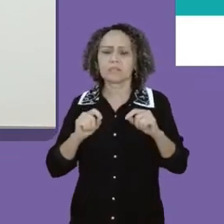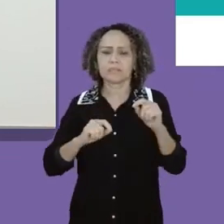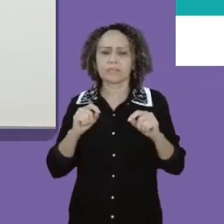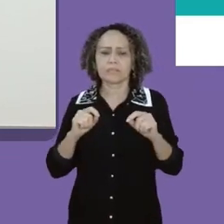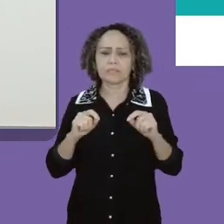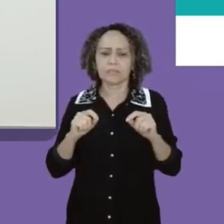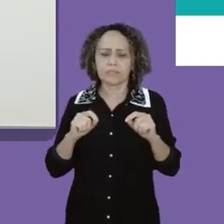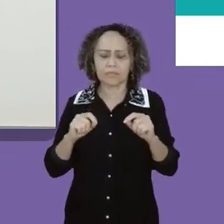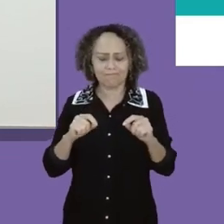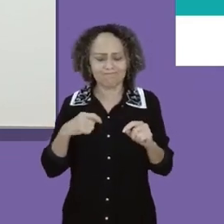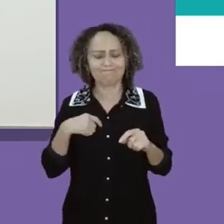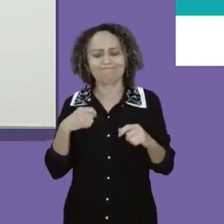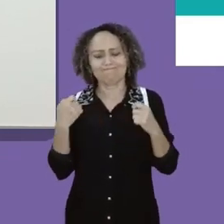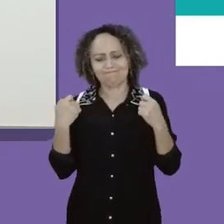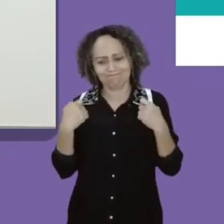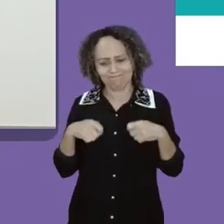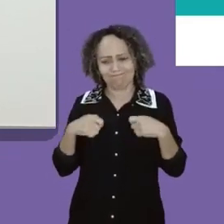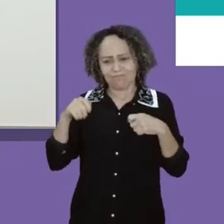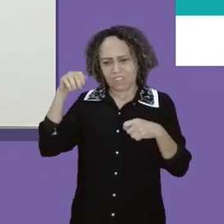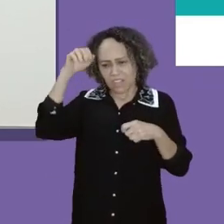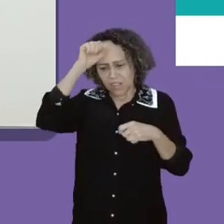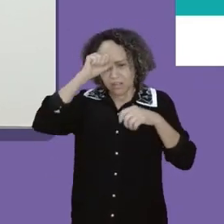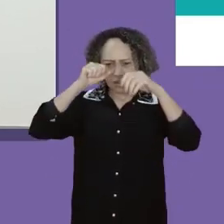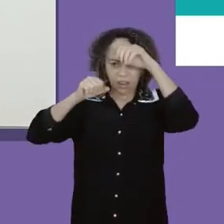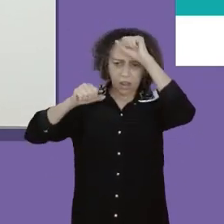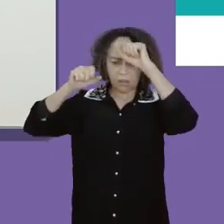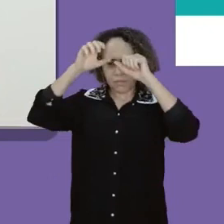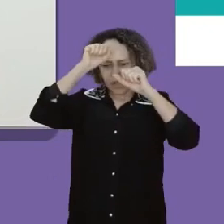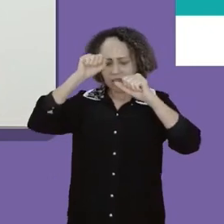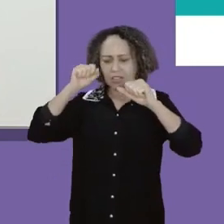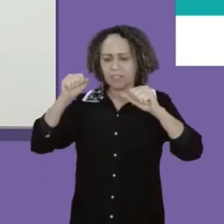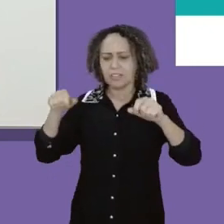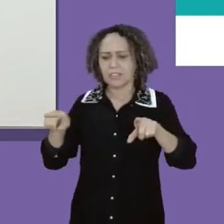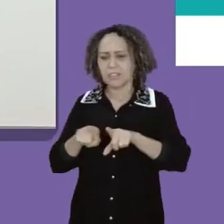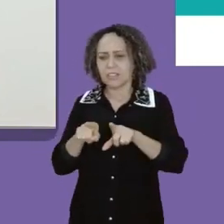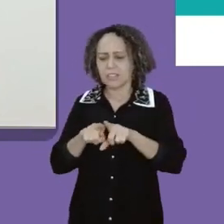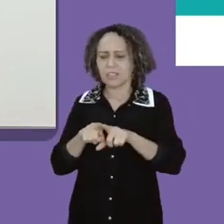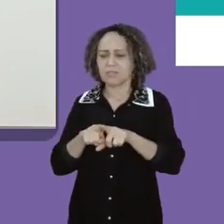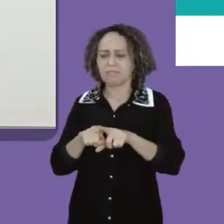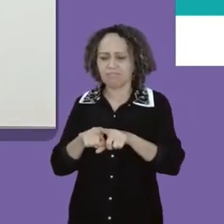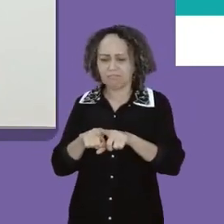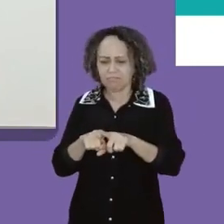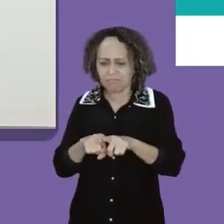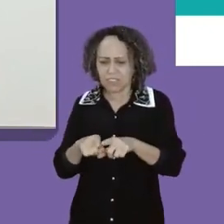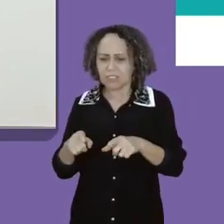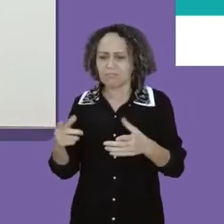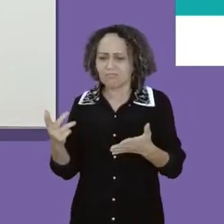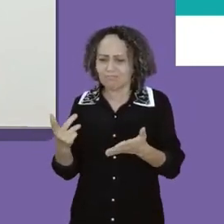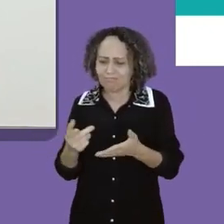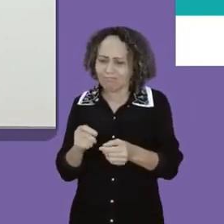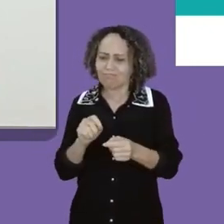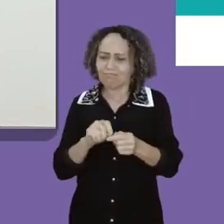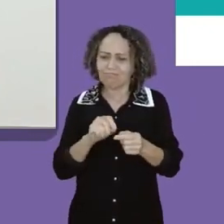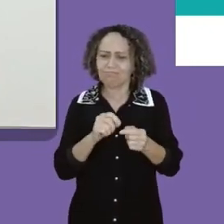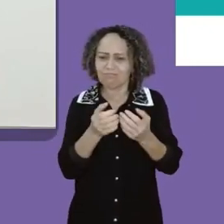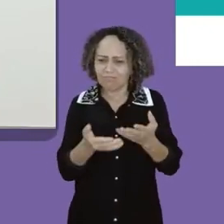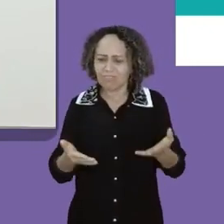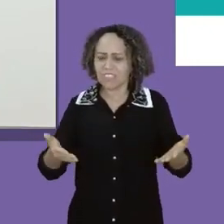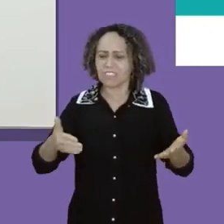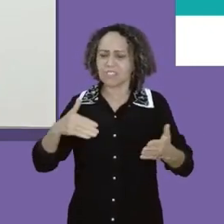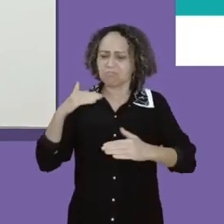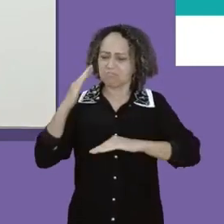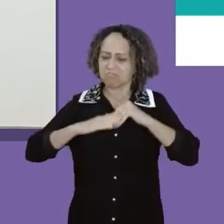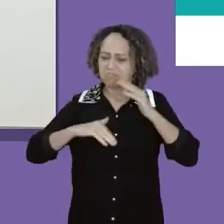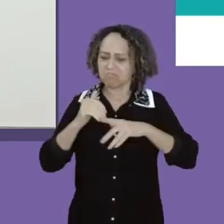que aprender e o que para fazer, porque nós precisamos nos convencer em